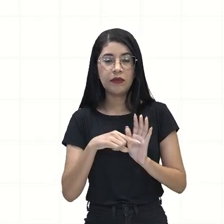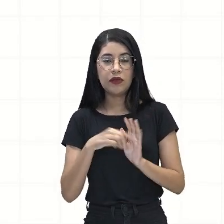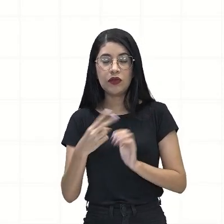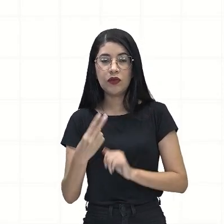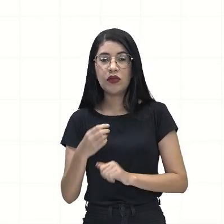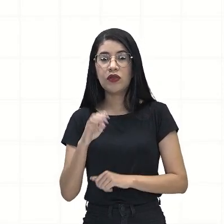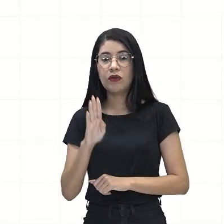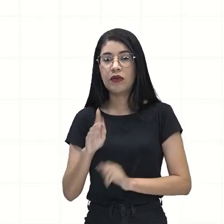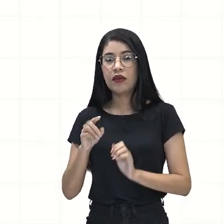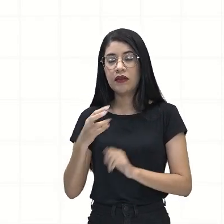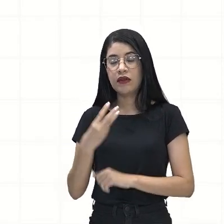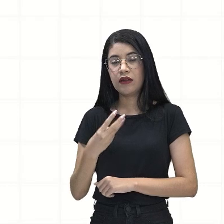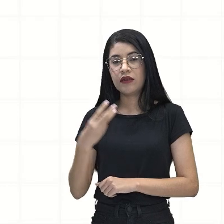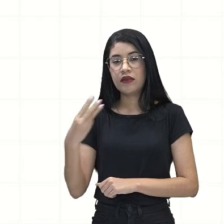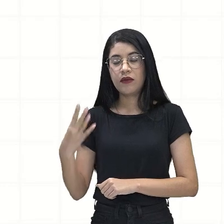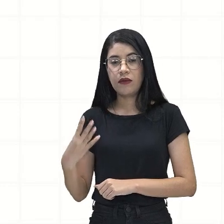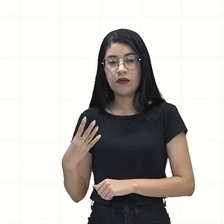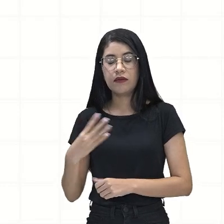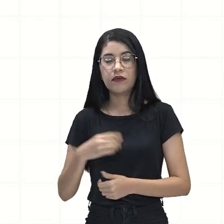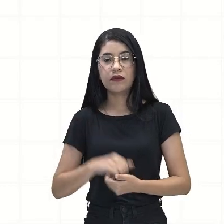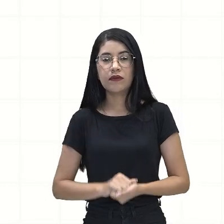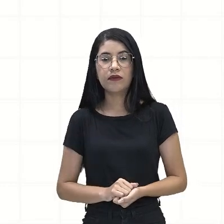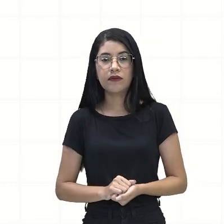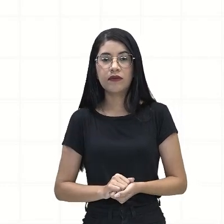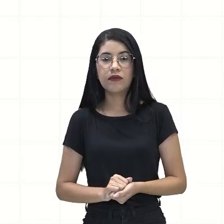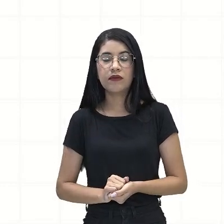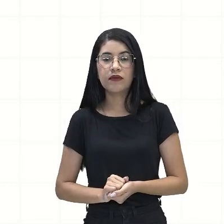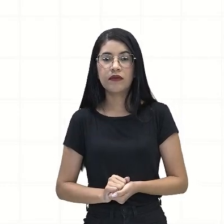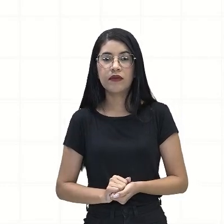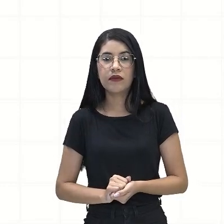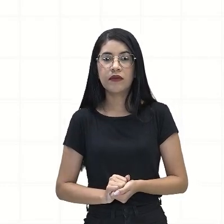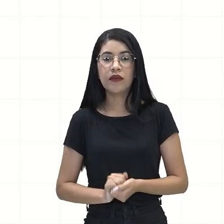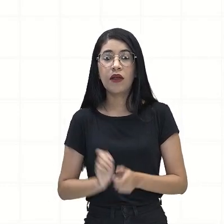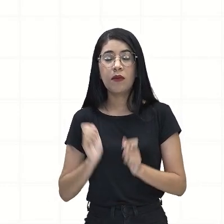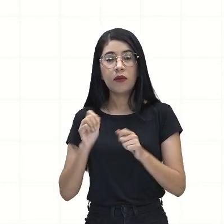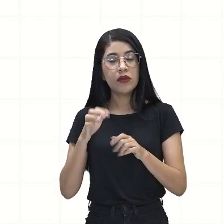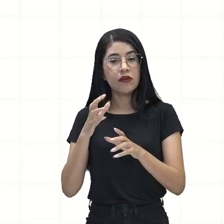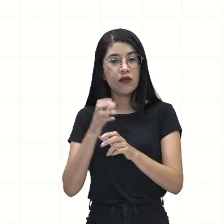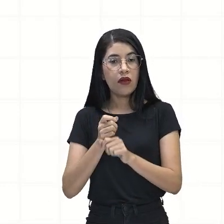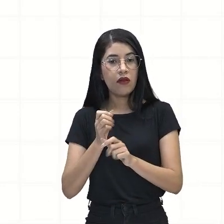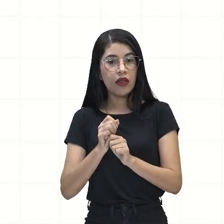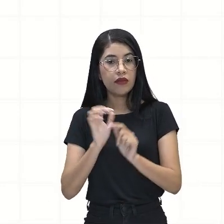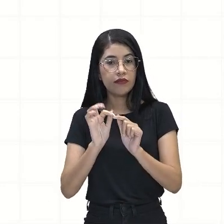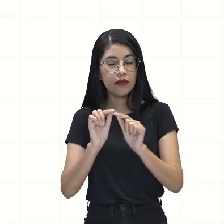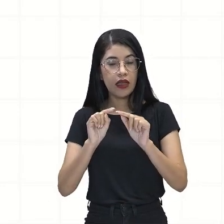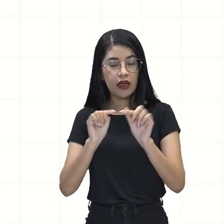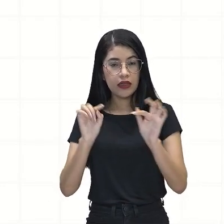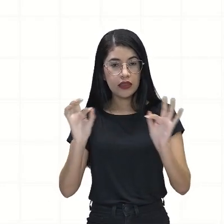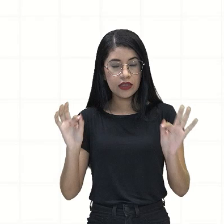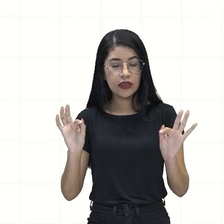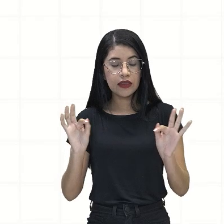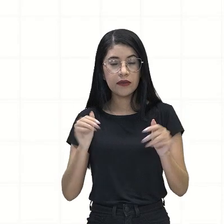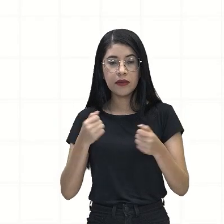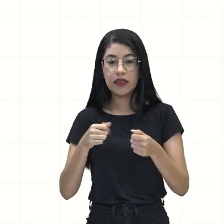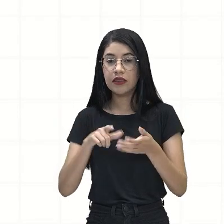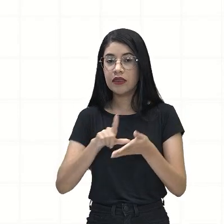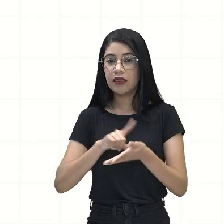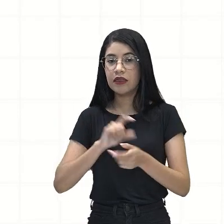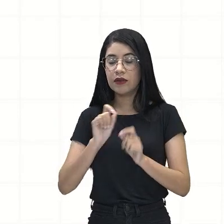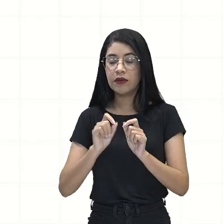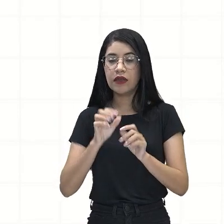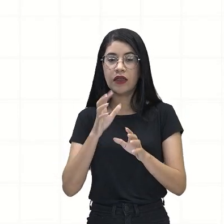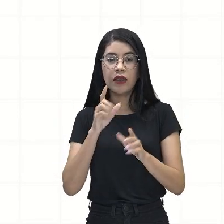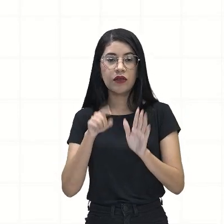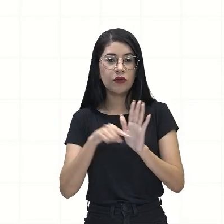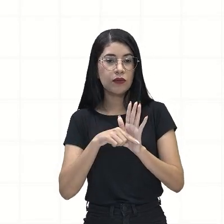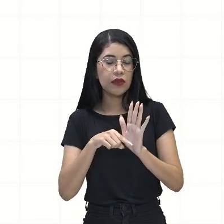4, certo? Então, para você calcular aí a distância, a gente tem que primeiro fazer a subtração, né?